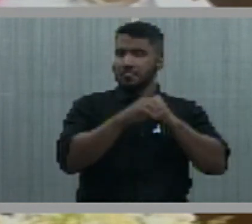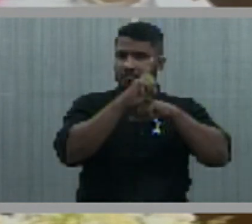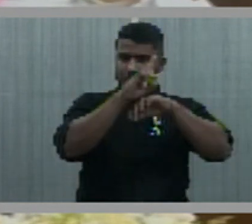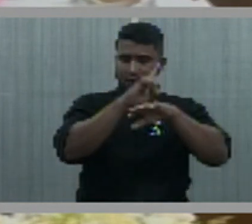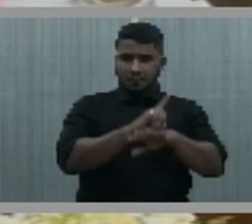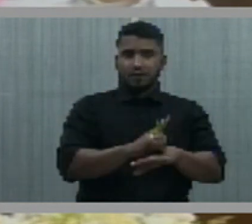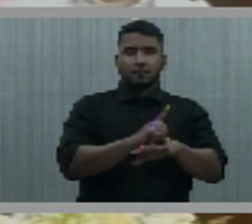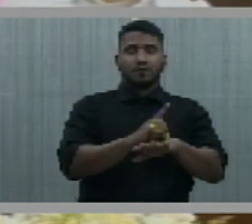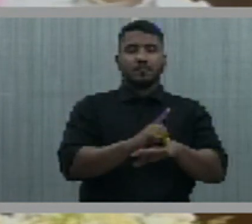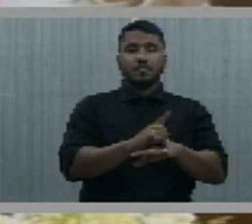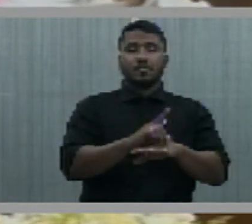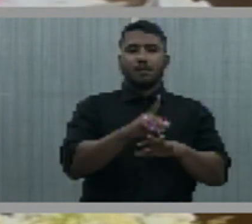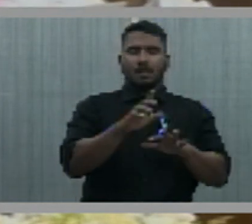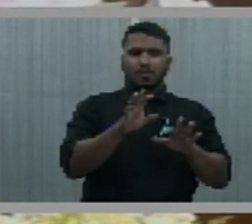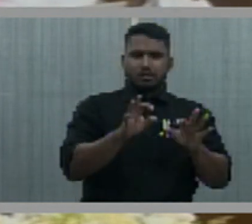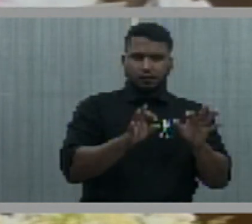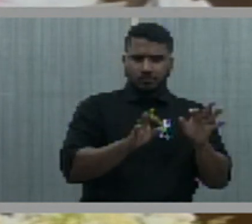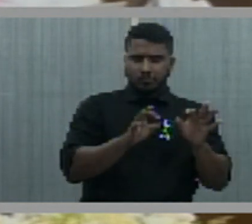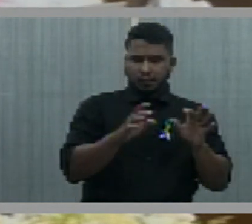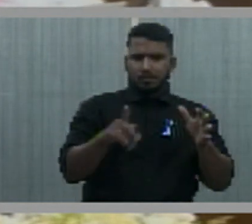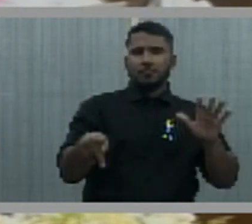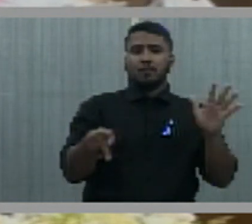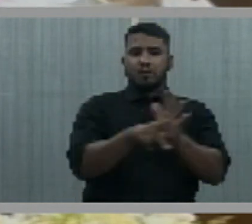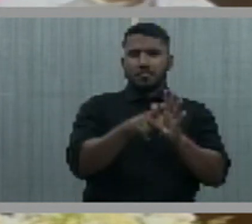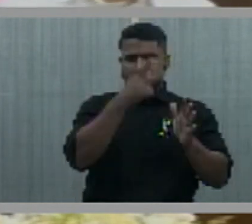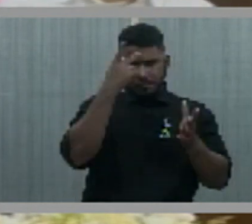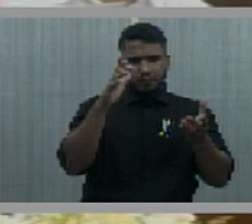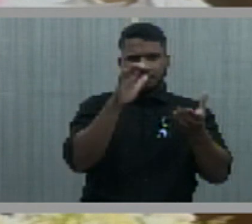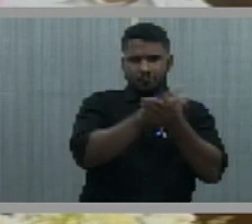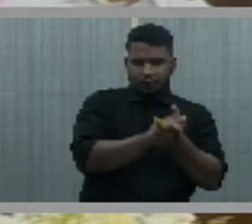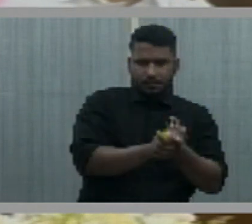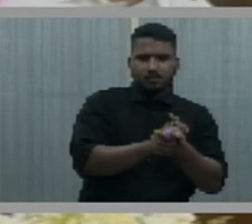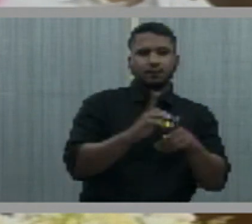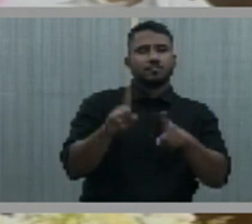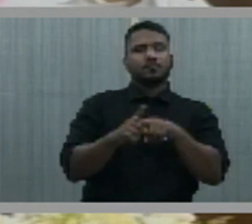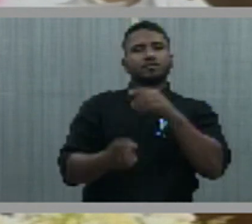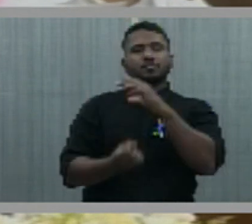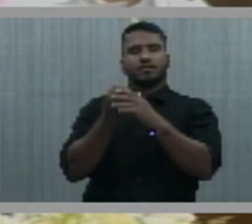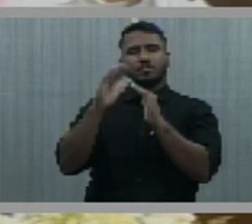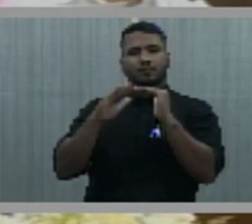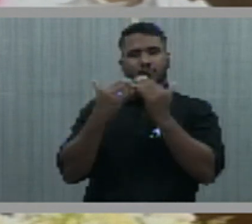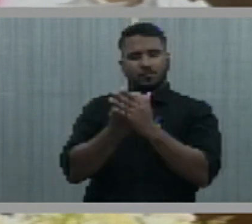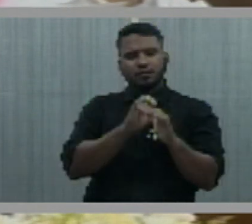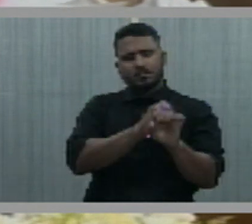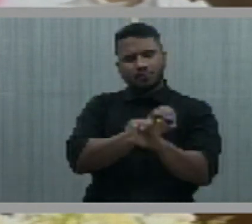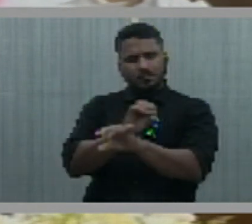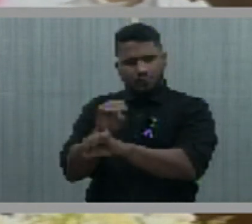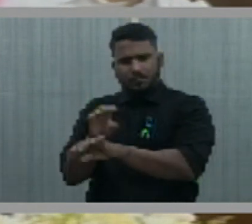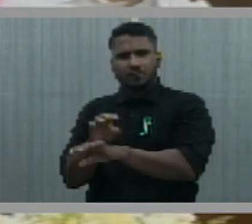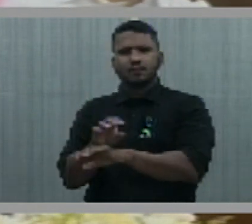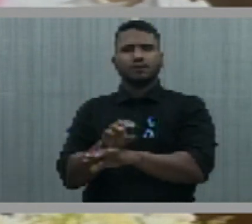que dirime causas matrimoniais. Criou a Escola Dominical.